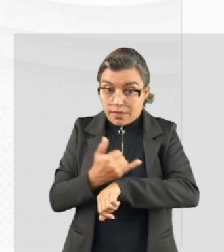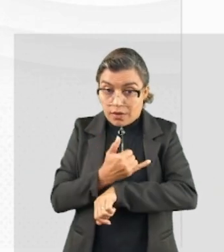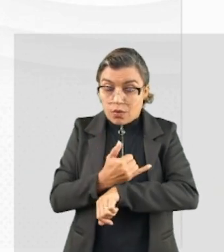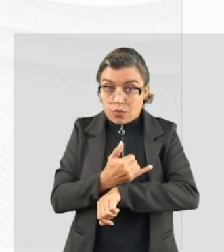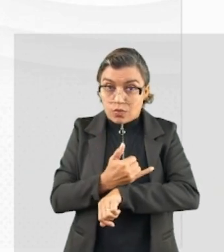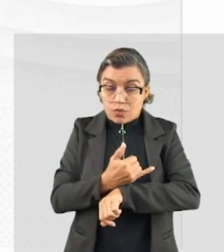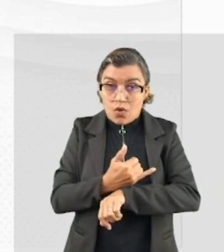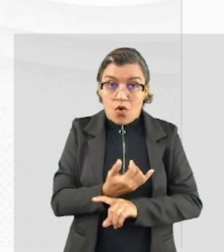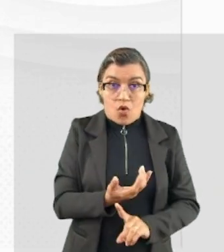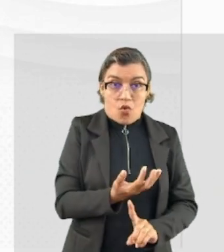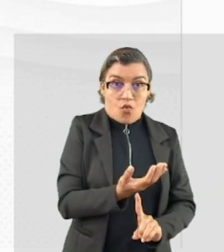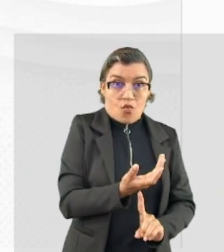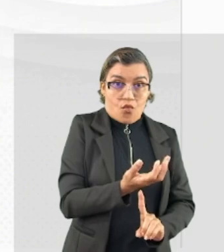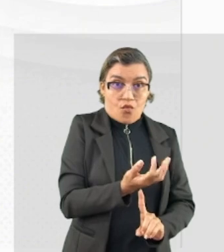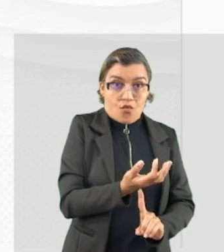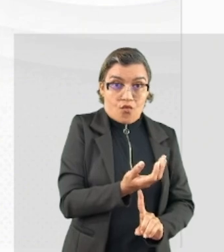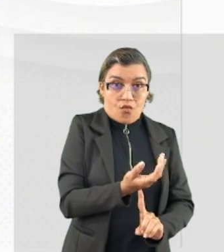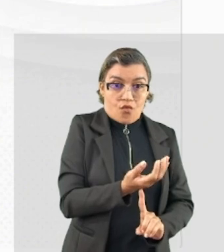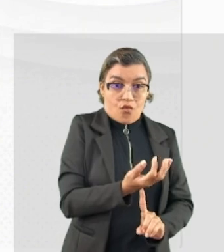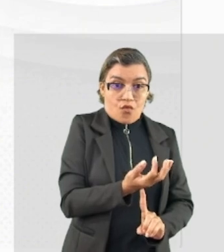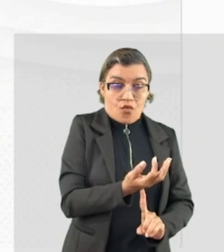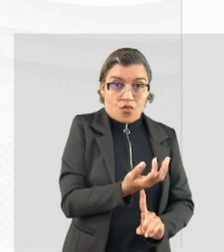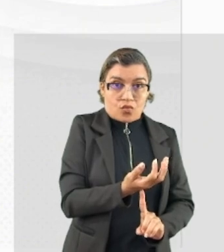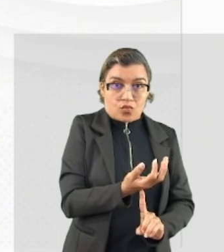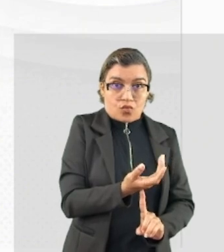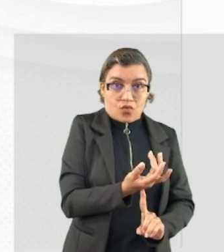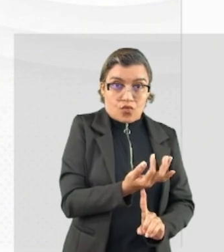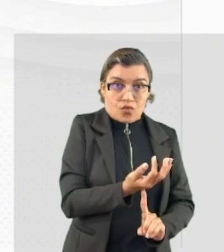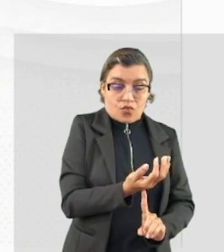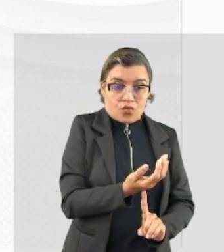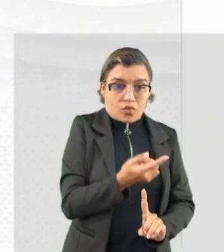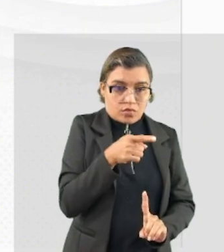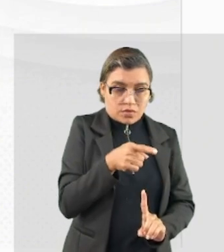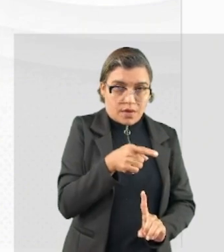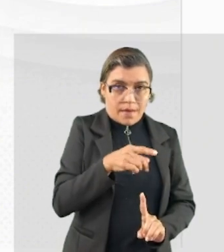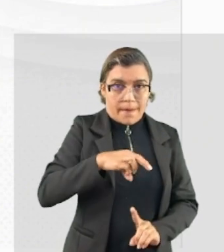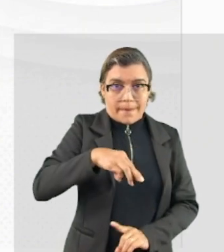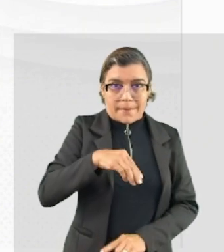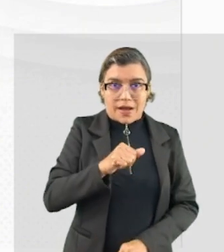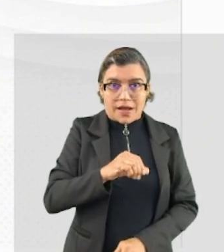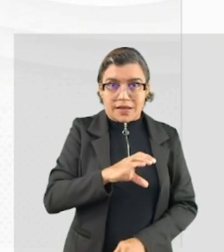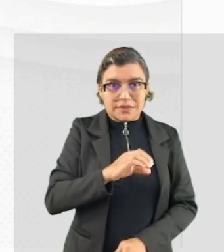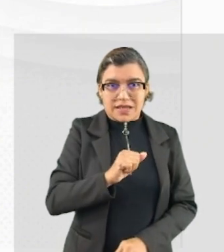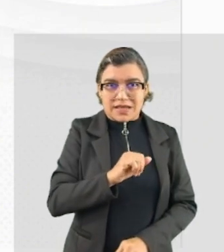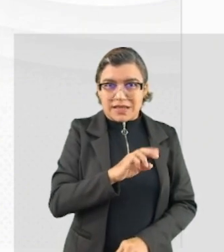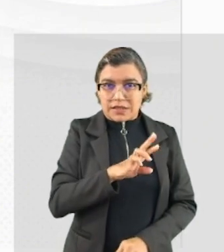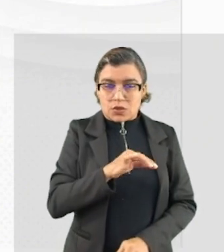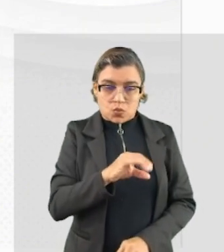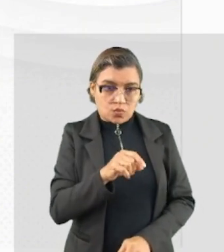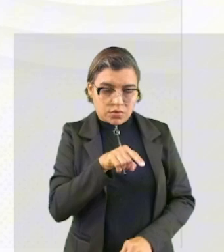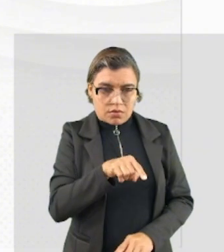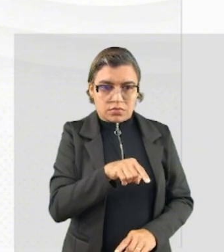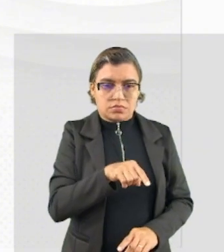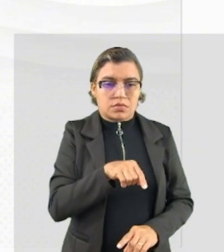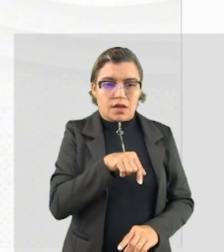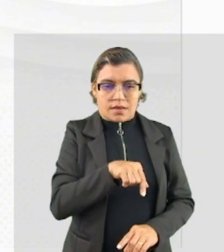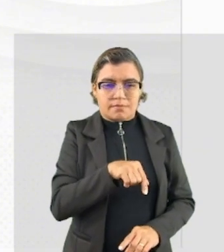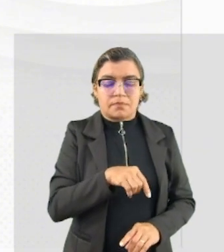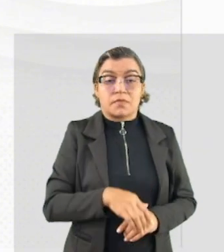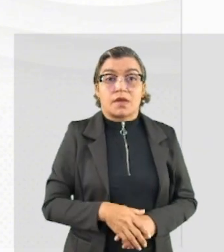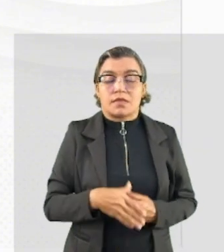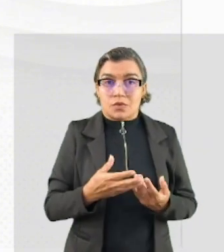extremidades pela chama aqui de um maçarico, tá? Então, o que que ocorre? Quando esse maçarico